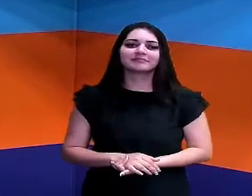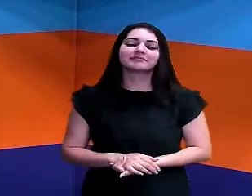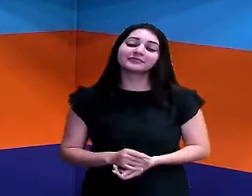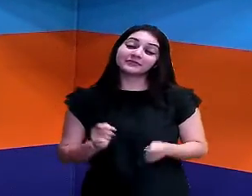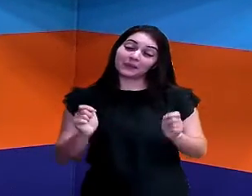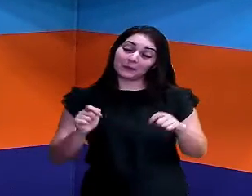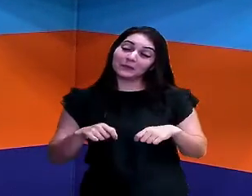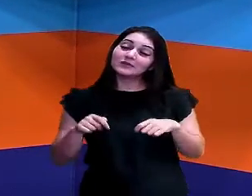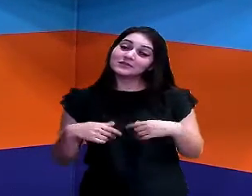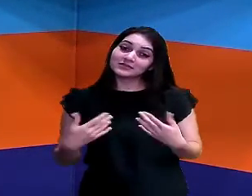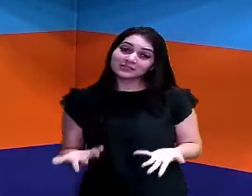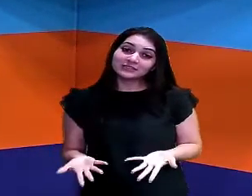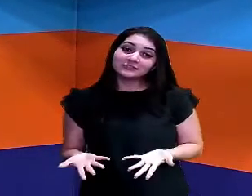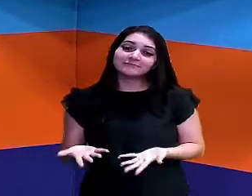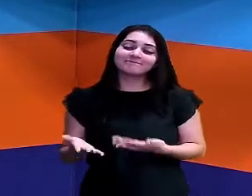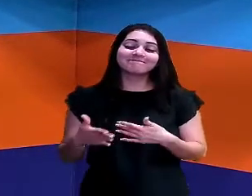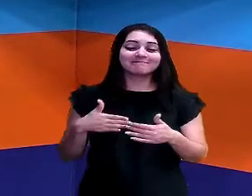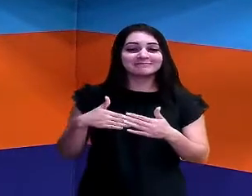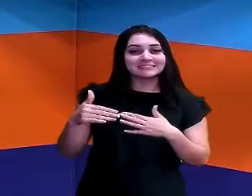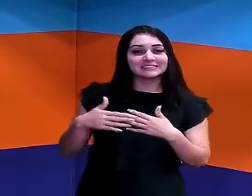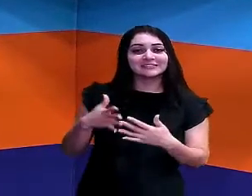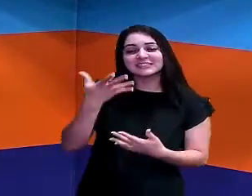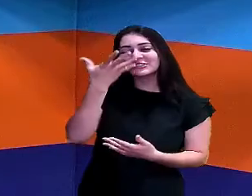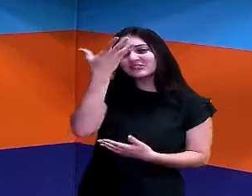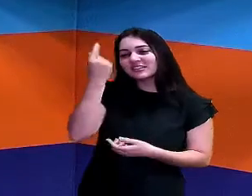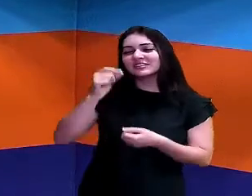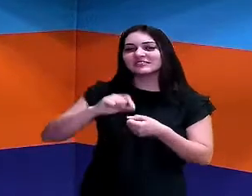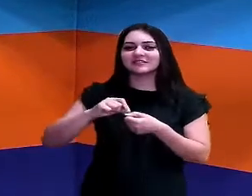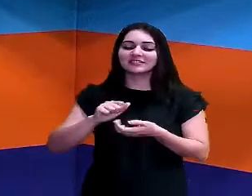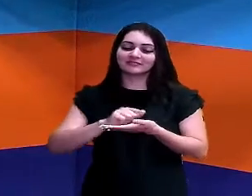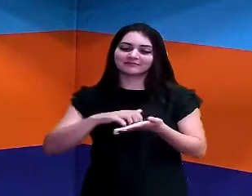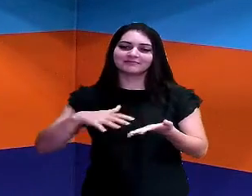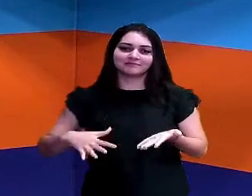é possível, né? Às vezes a gente esquece de fazer a tarefa.